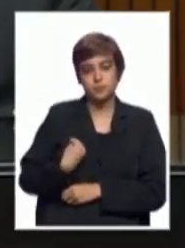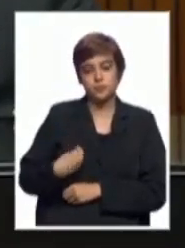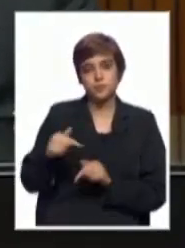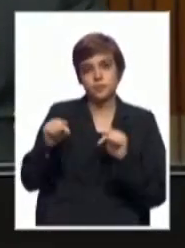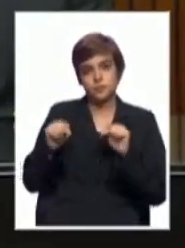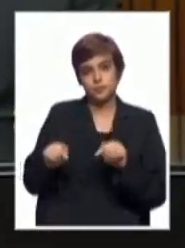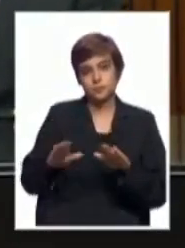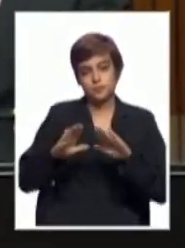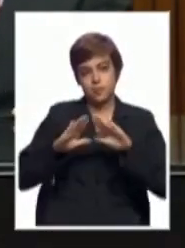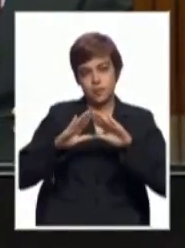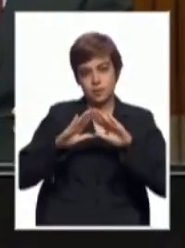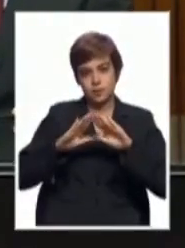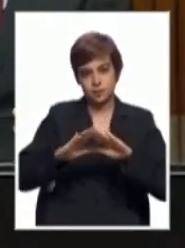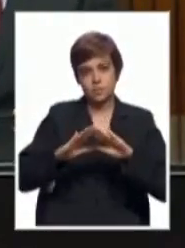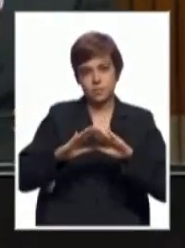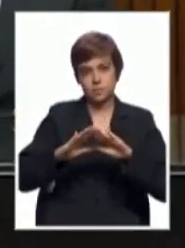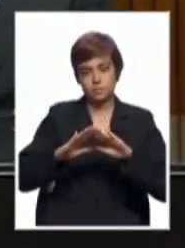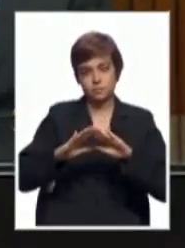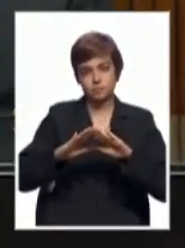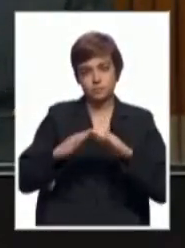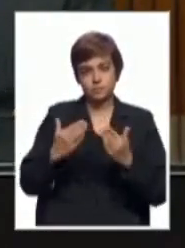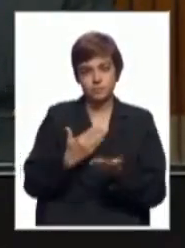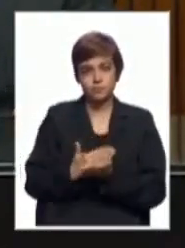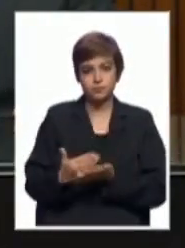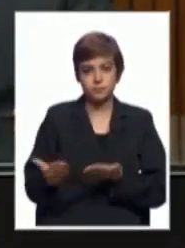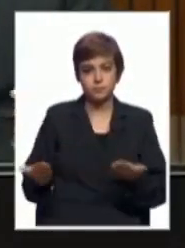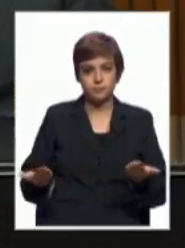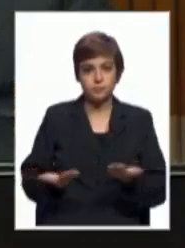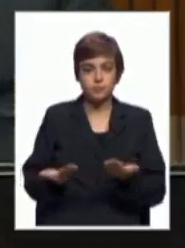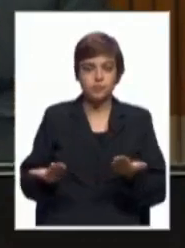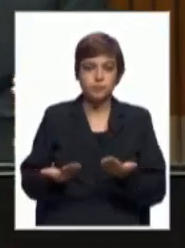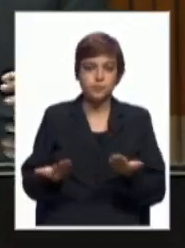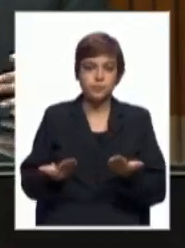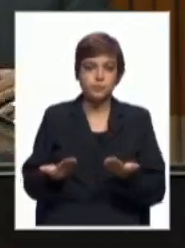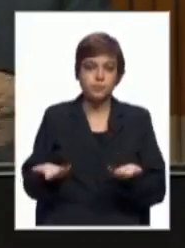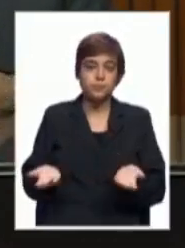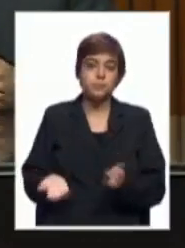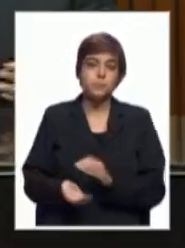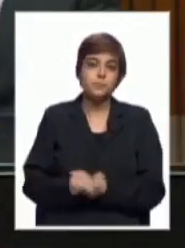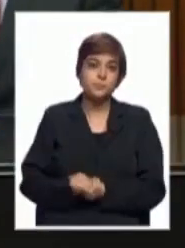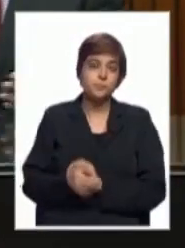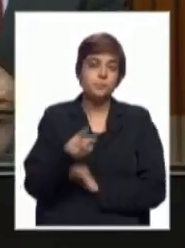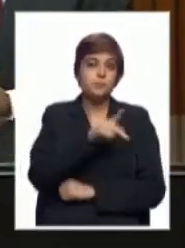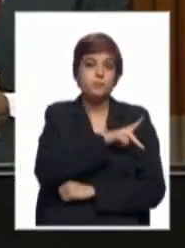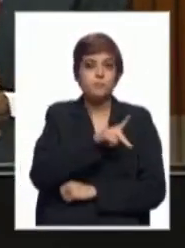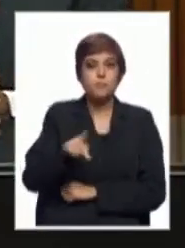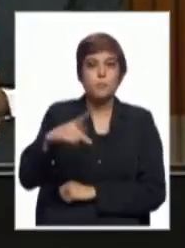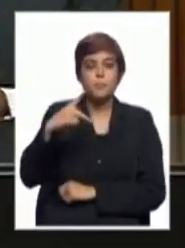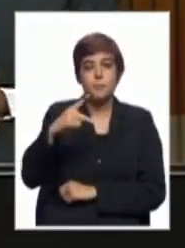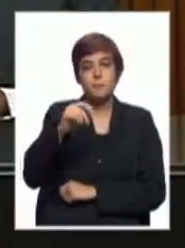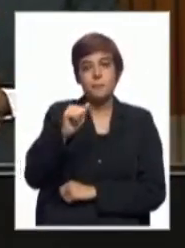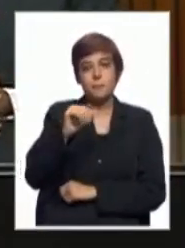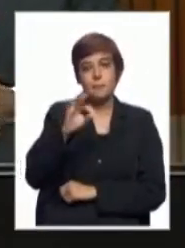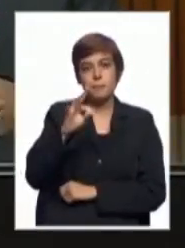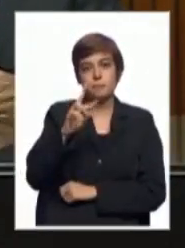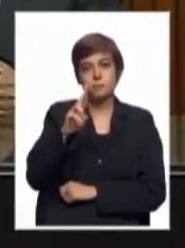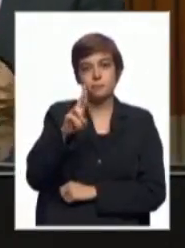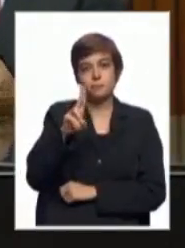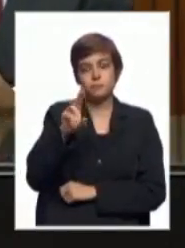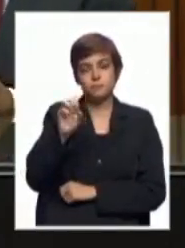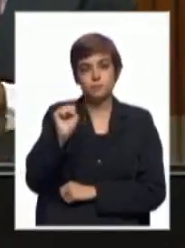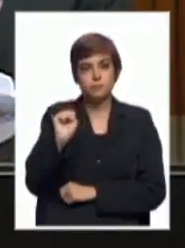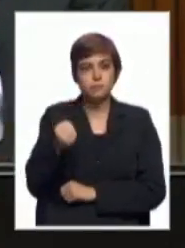Assembleia, nessa legislatura que se inicia. O deputado Agostinho Patrus destacou ainda o papel do Legislativo